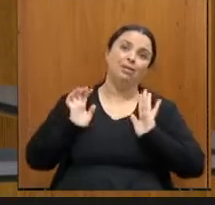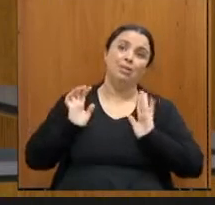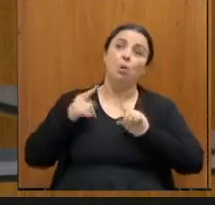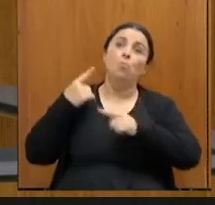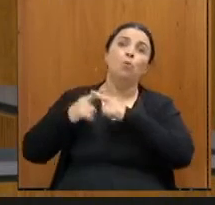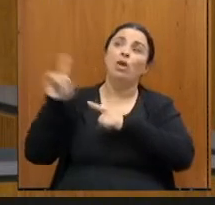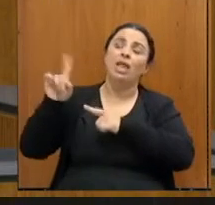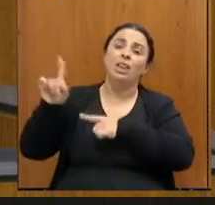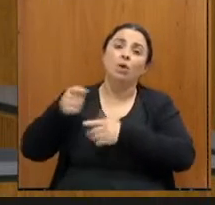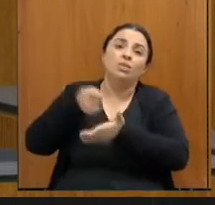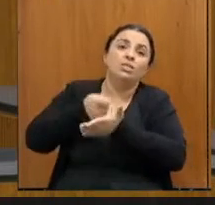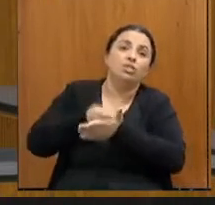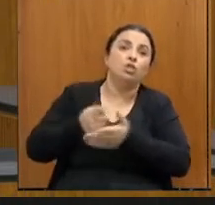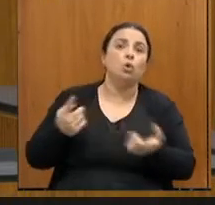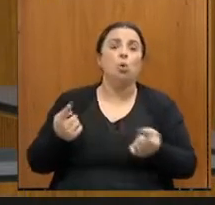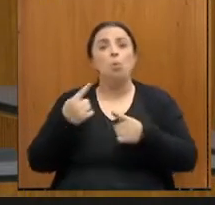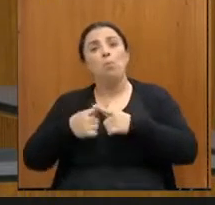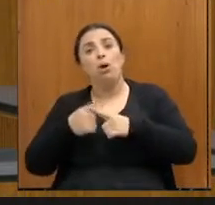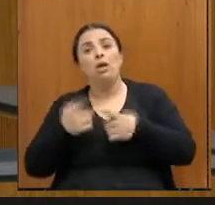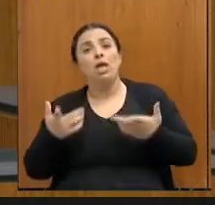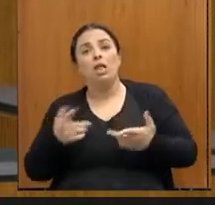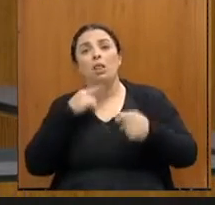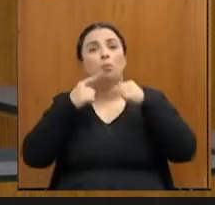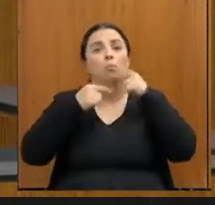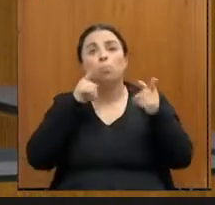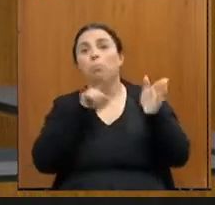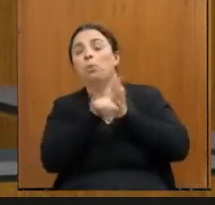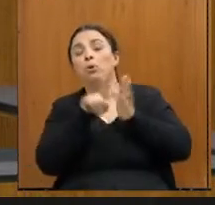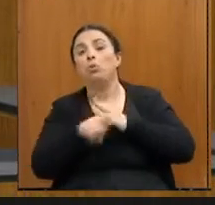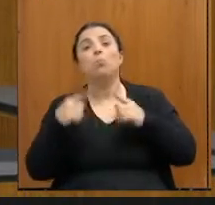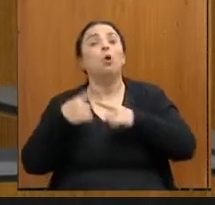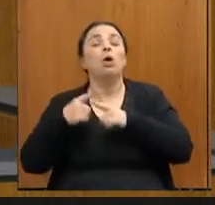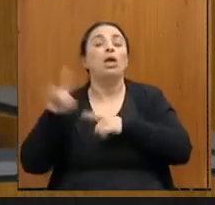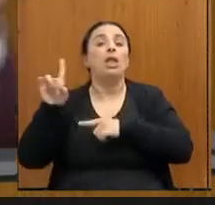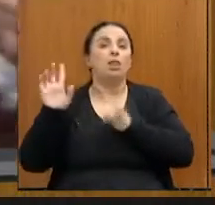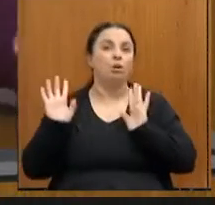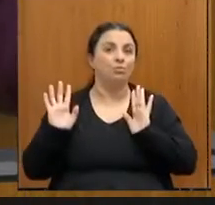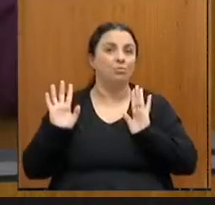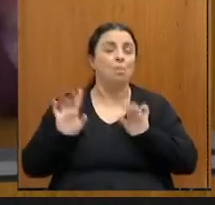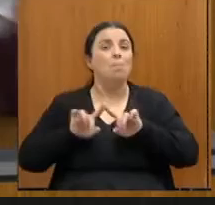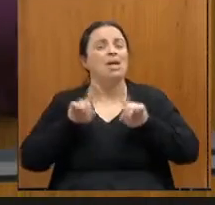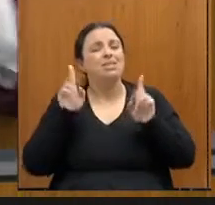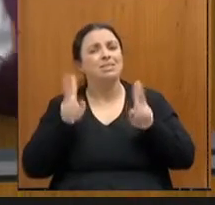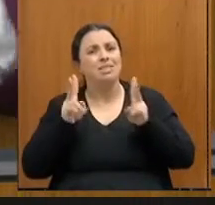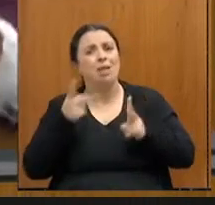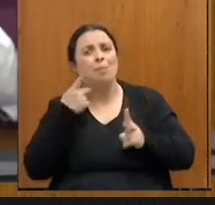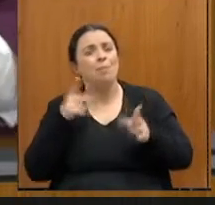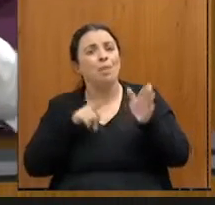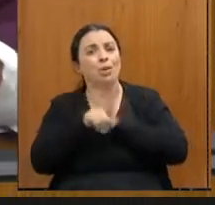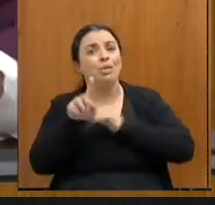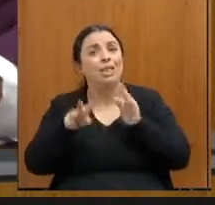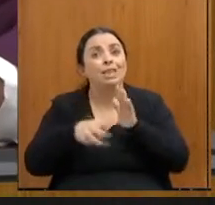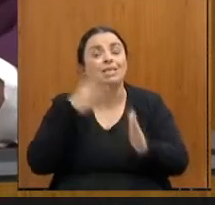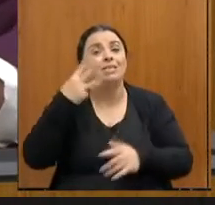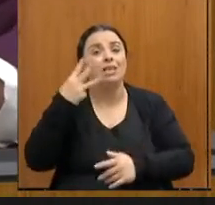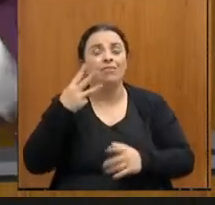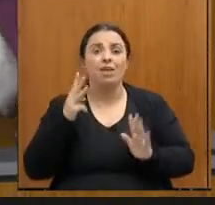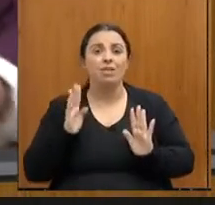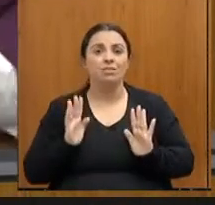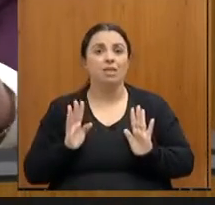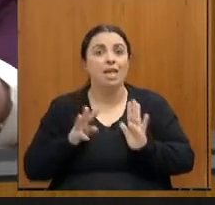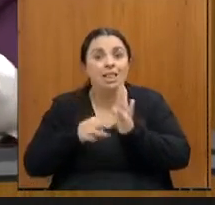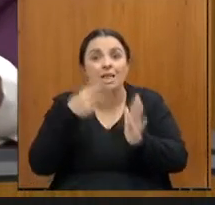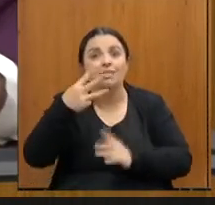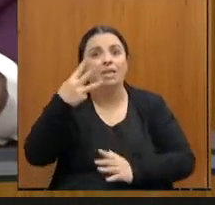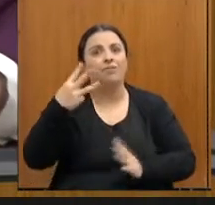que eles não fizeram um papel dever de casa ou questionamento né porque toda vez que a gente vai fazer um debate aqui até ser às vezes é é